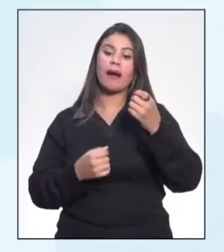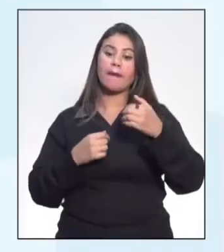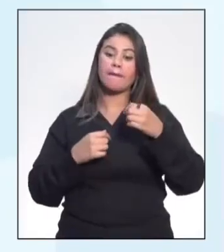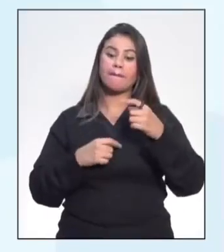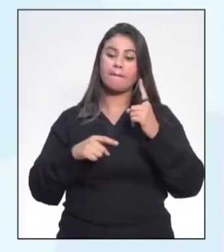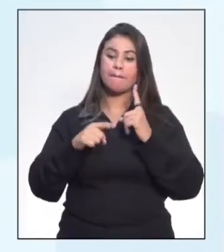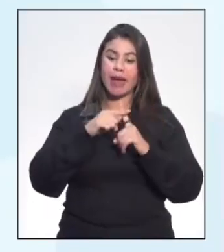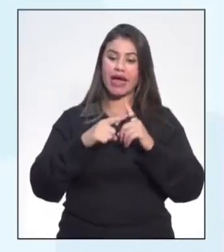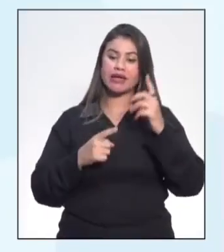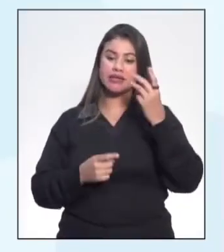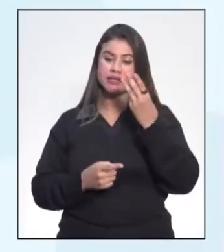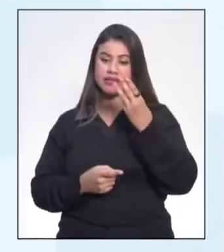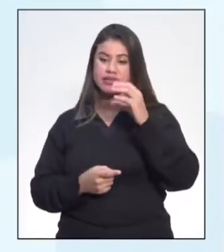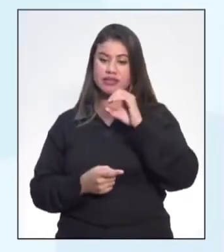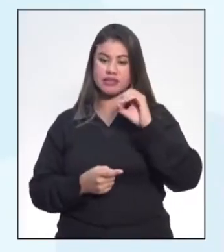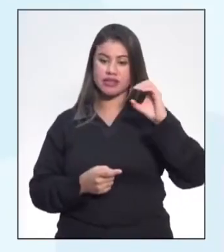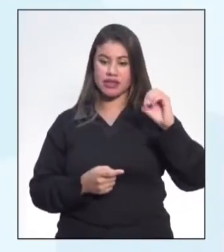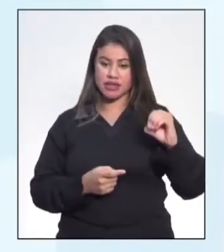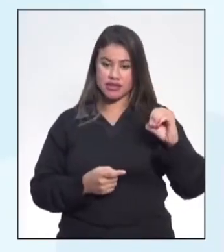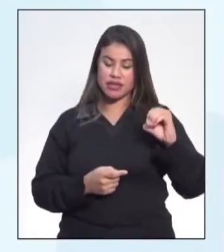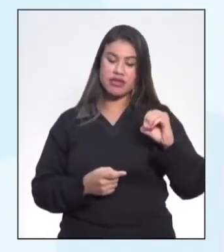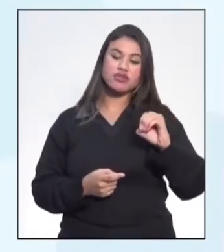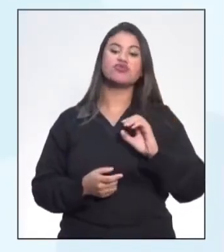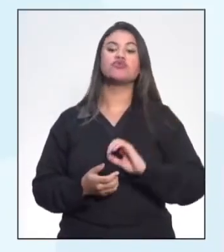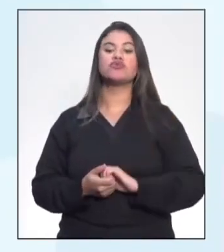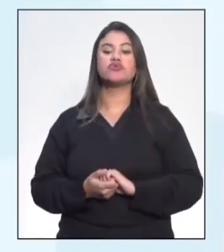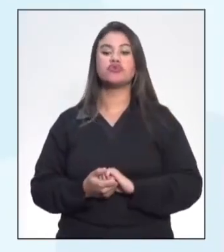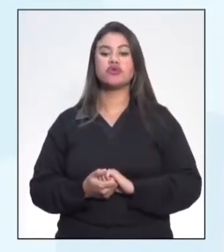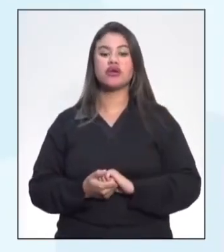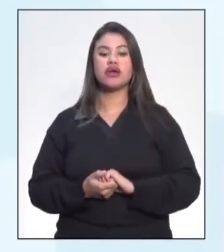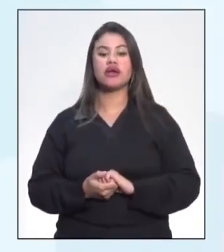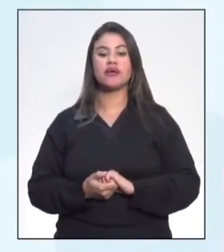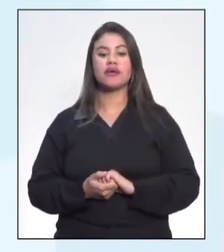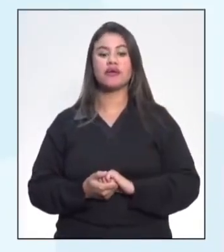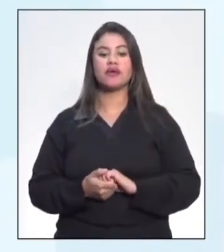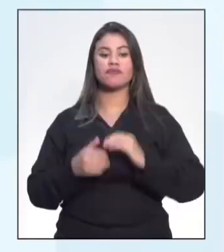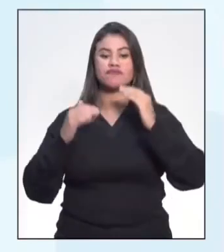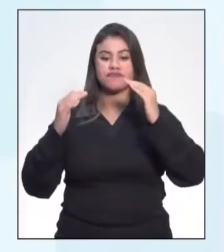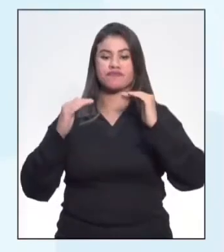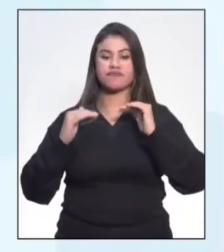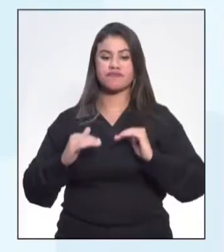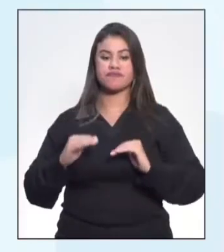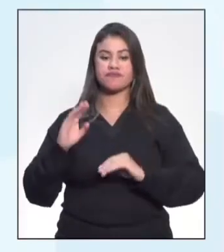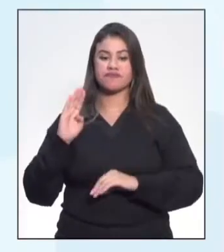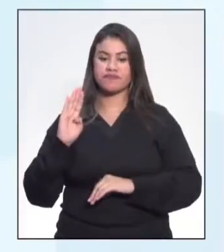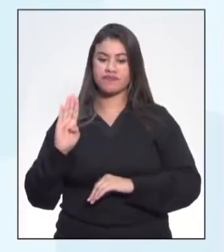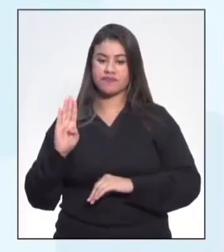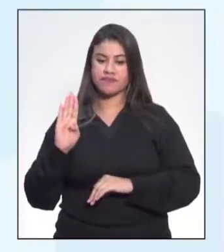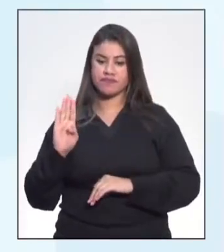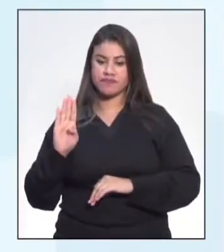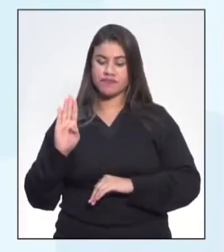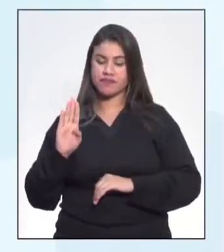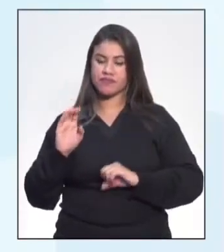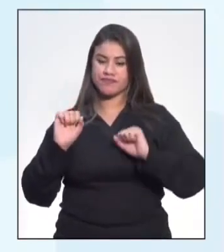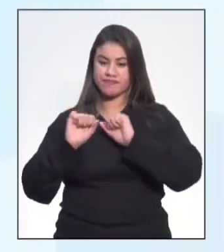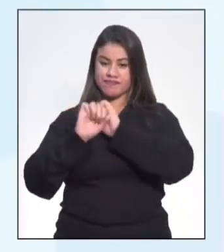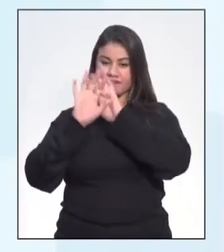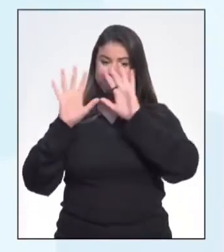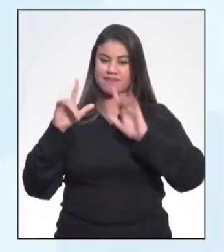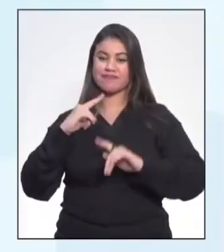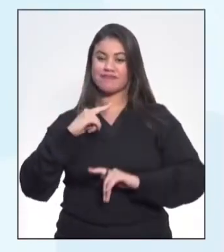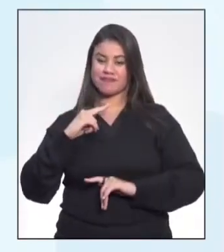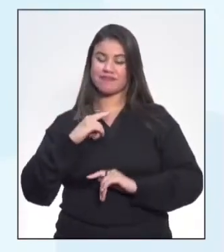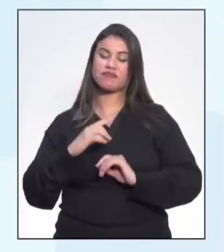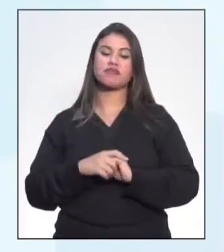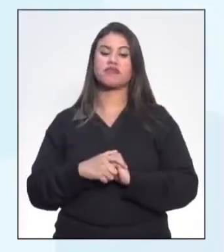absorver 300 quilocalorias, perfeito? Agora, o item B. Quem sabe ficou um pouquinho mais claro para vocês. Qual é a